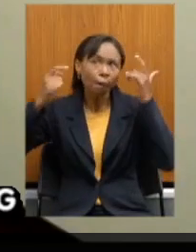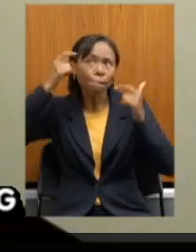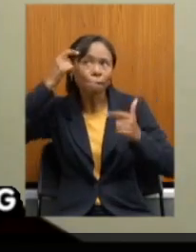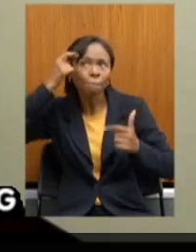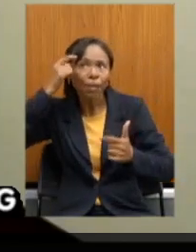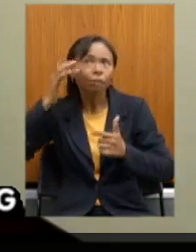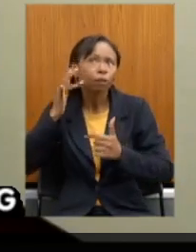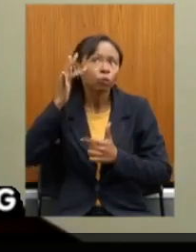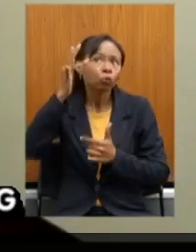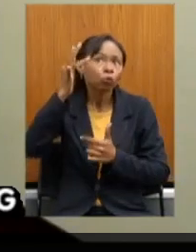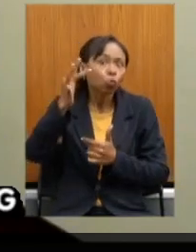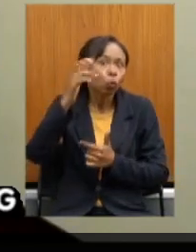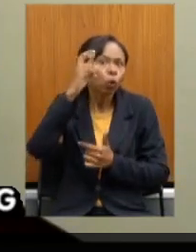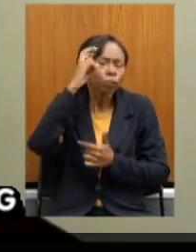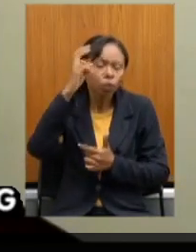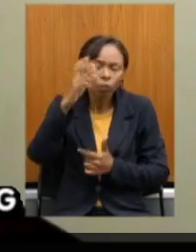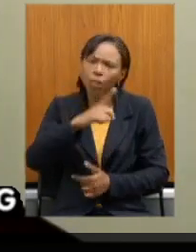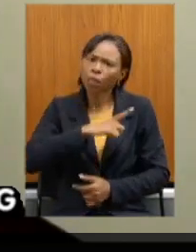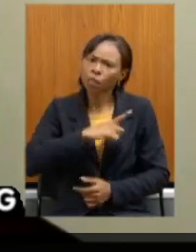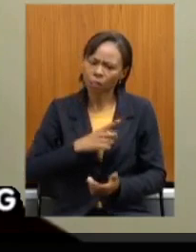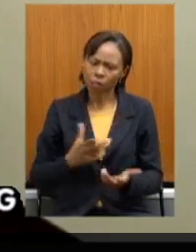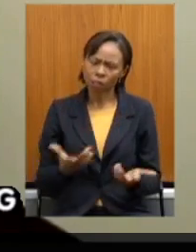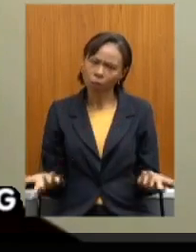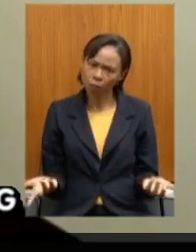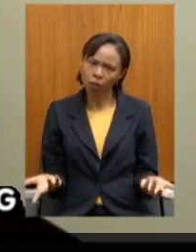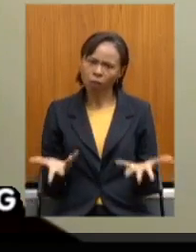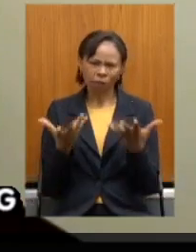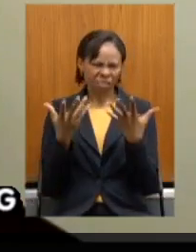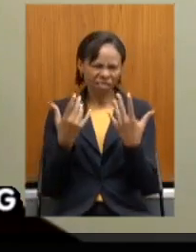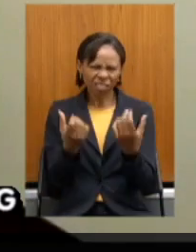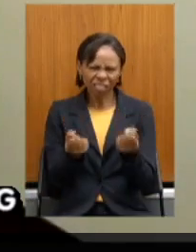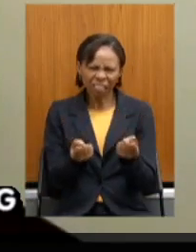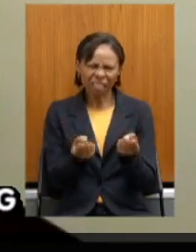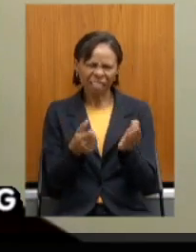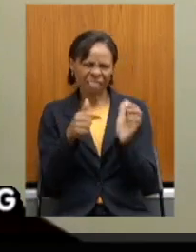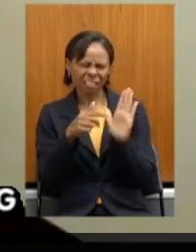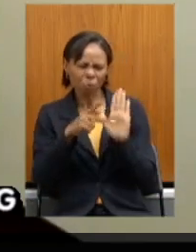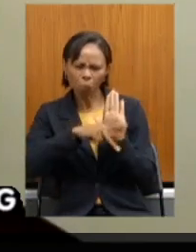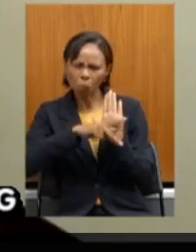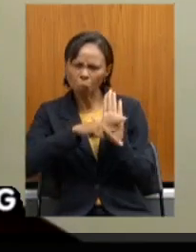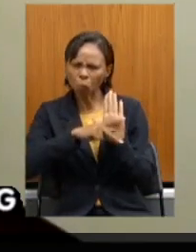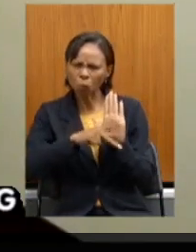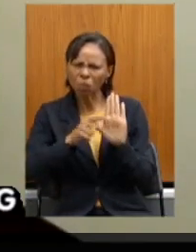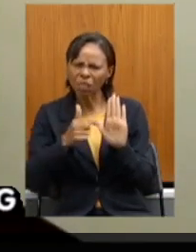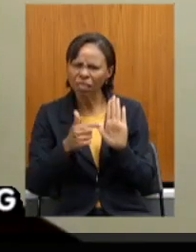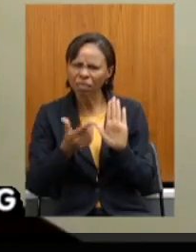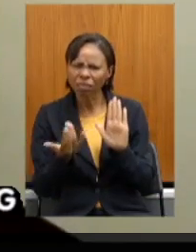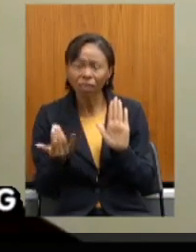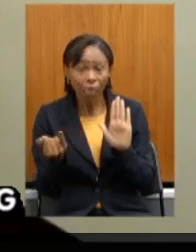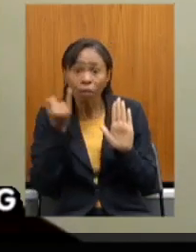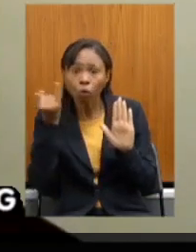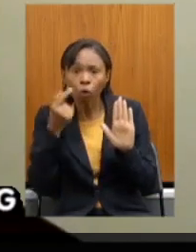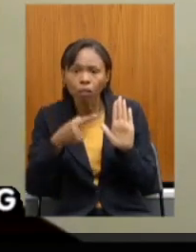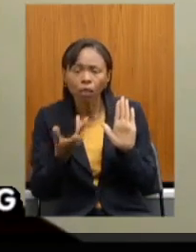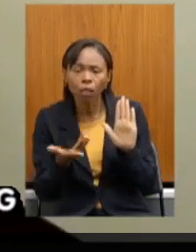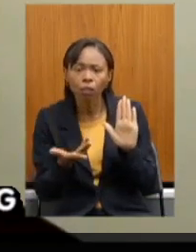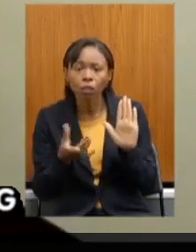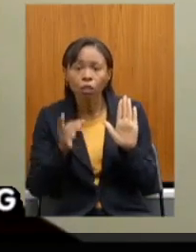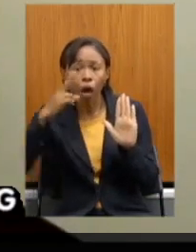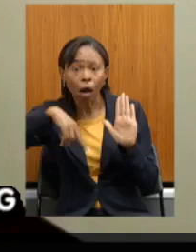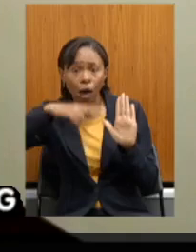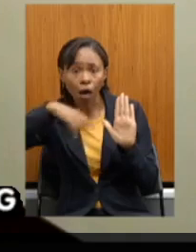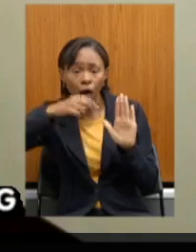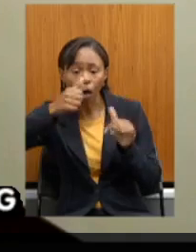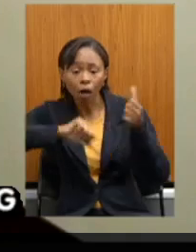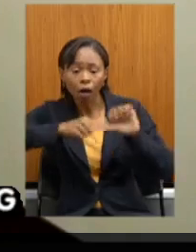Não podemos aceitar, gente, que um projeto dessa importância seja analisado e votado a toque